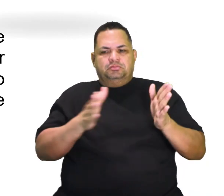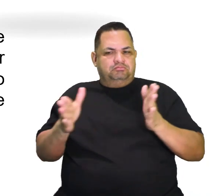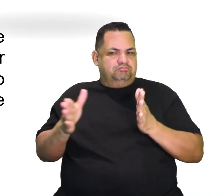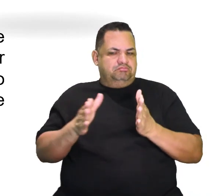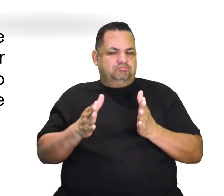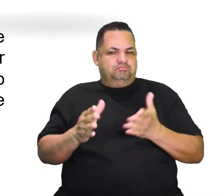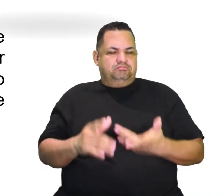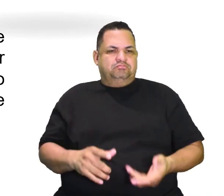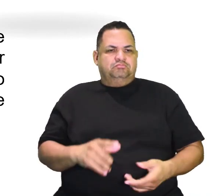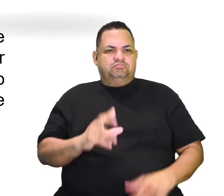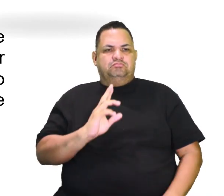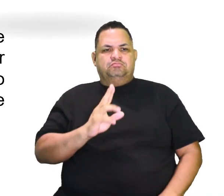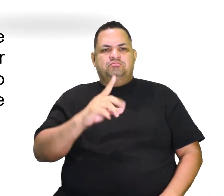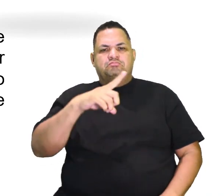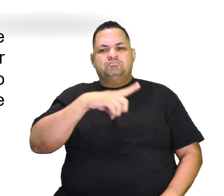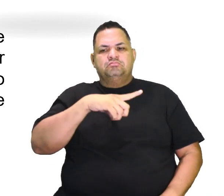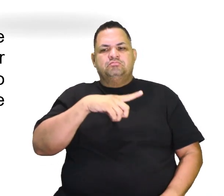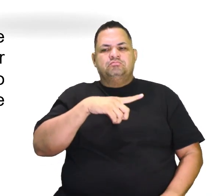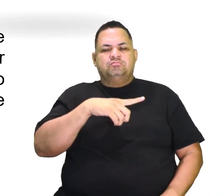haver